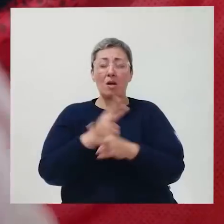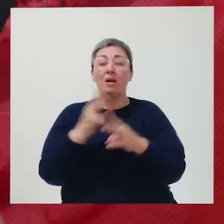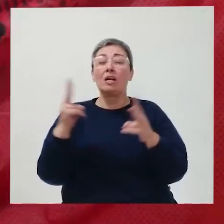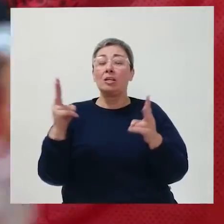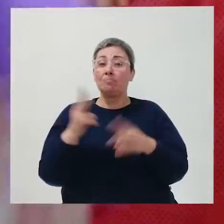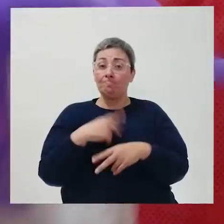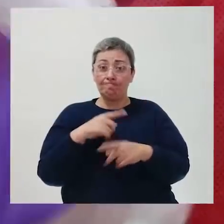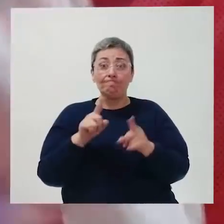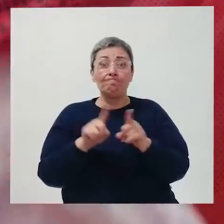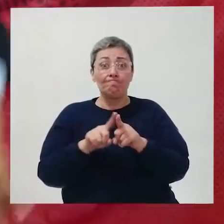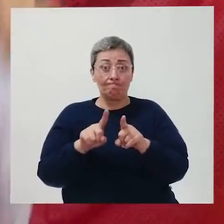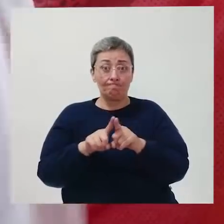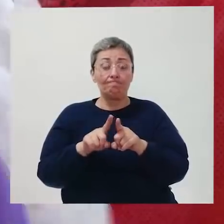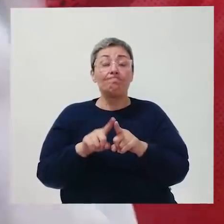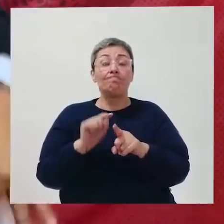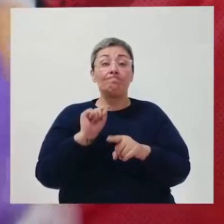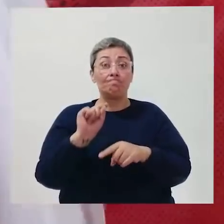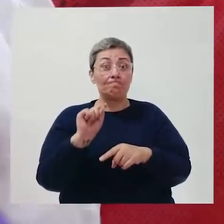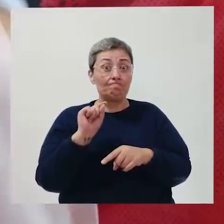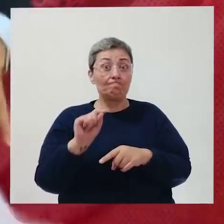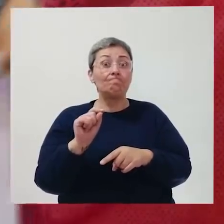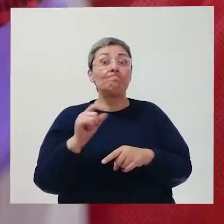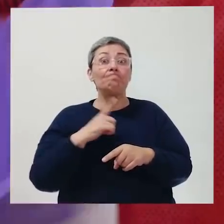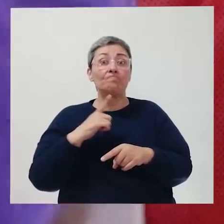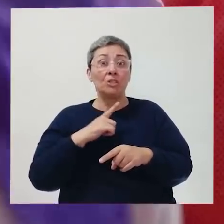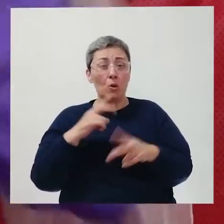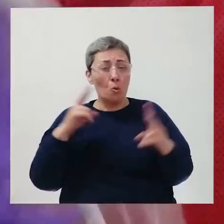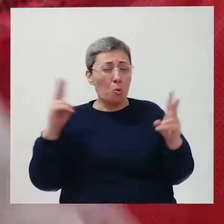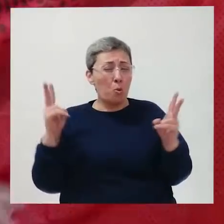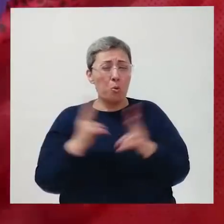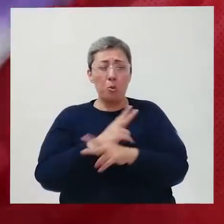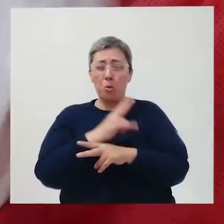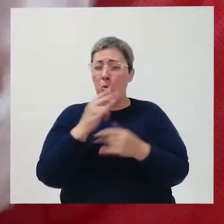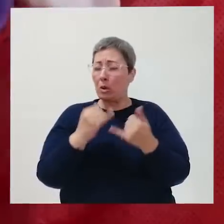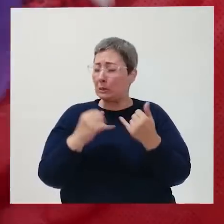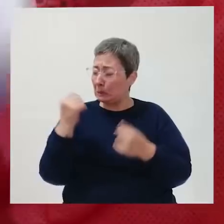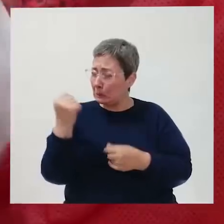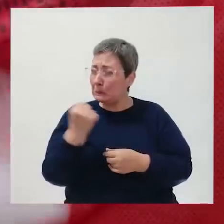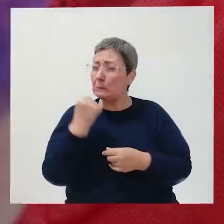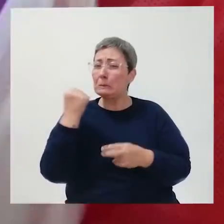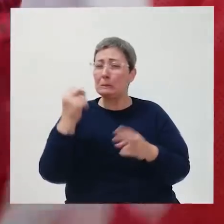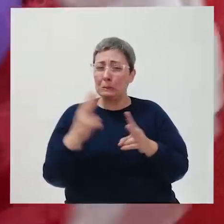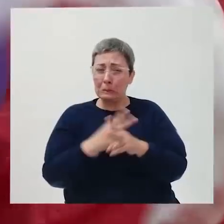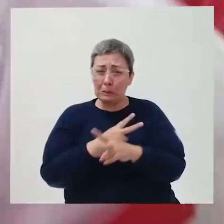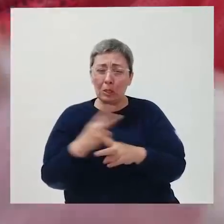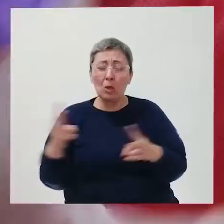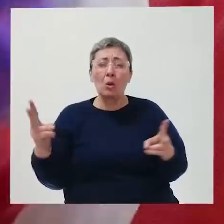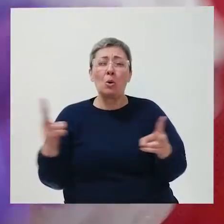E era um vento também muito bravo.